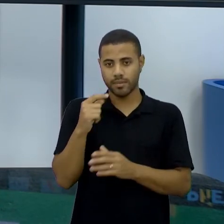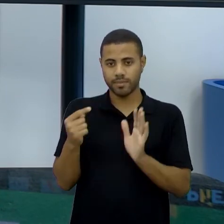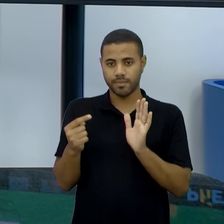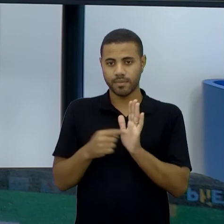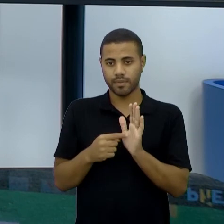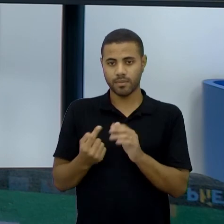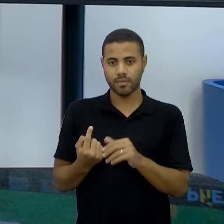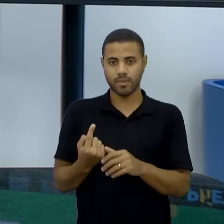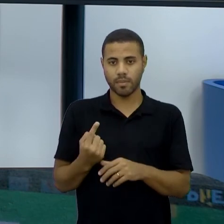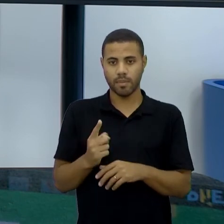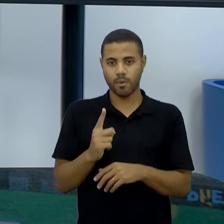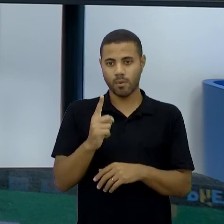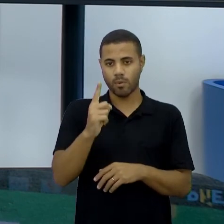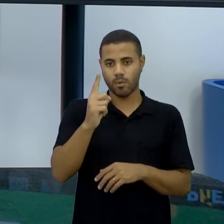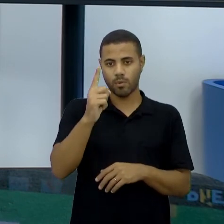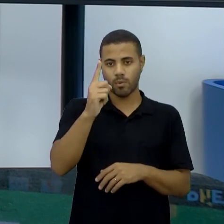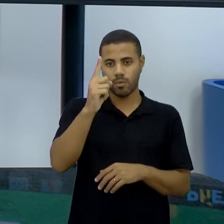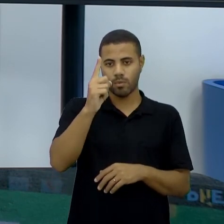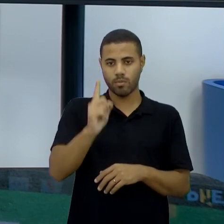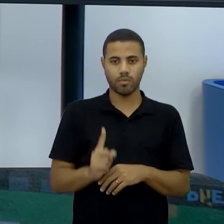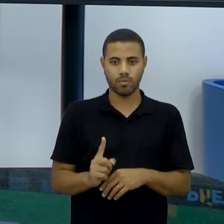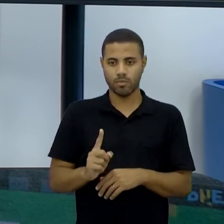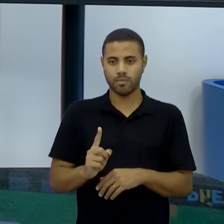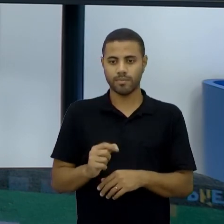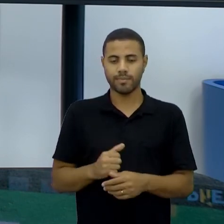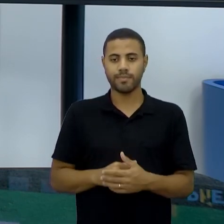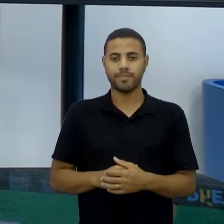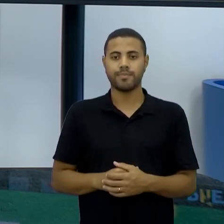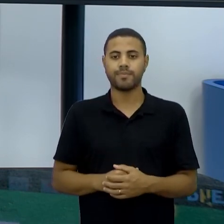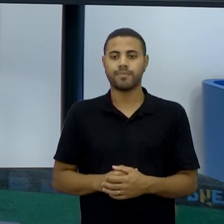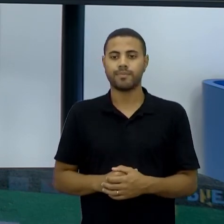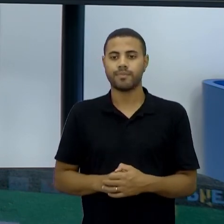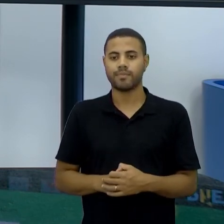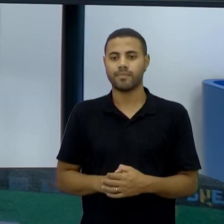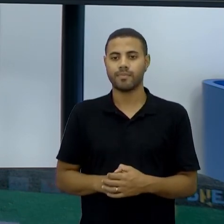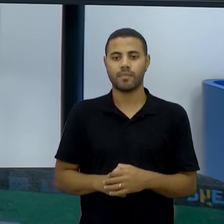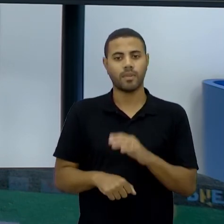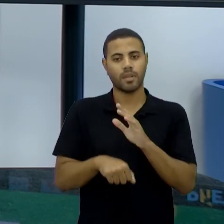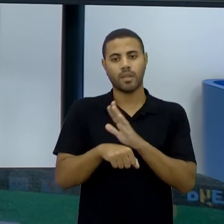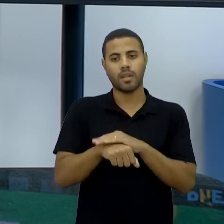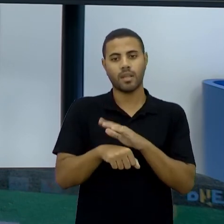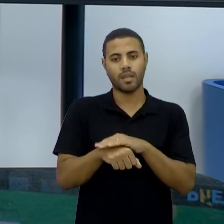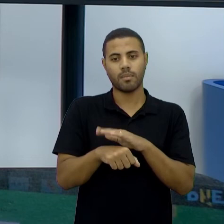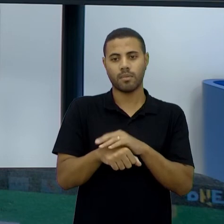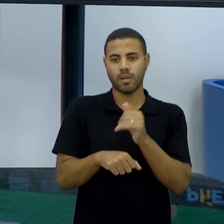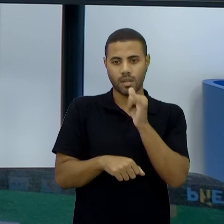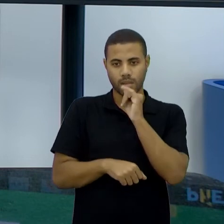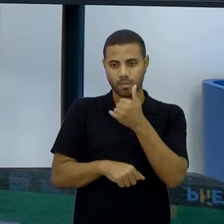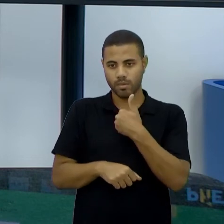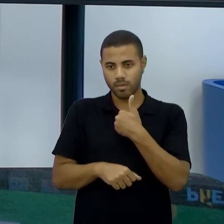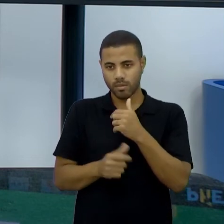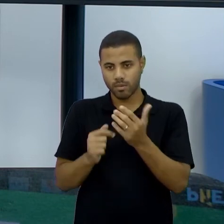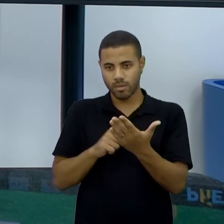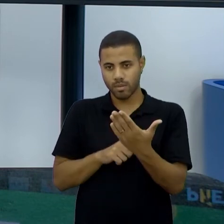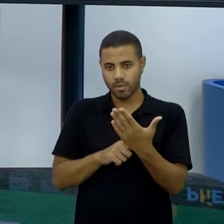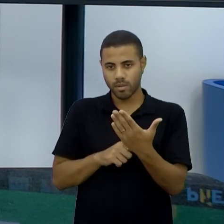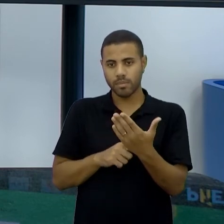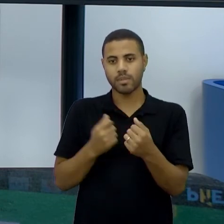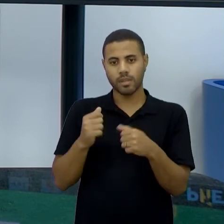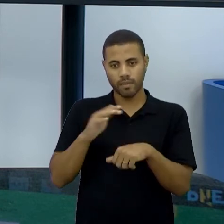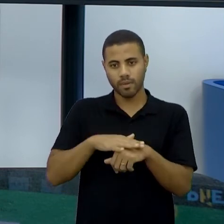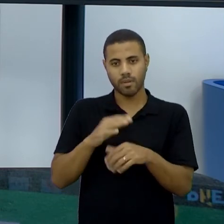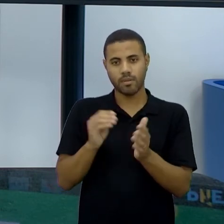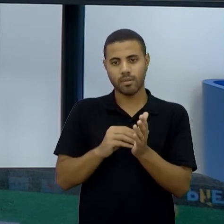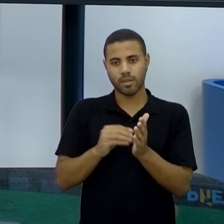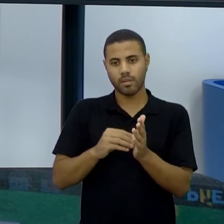Aperta aqui, ó, dá um tiro de canhão e espera. E aí você vê quanto tempo, aqui não falou o tempo? Deveria falar o